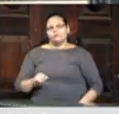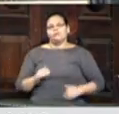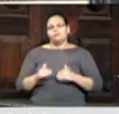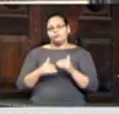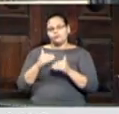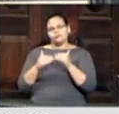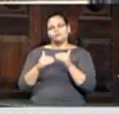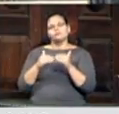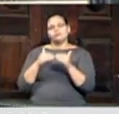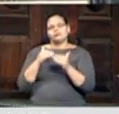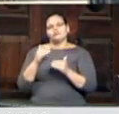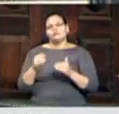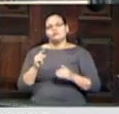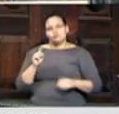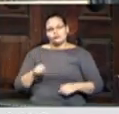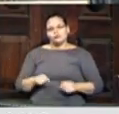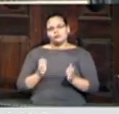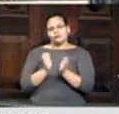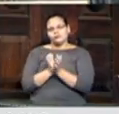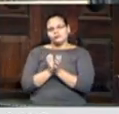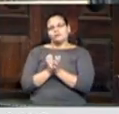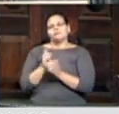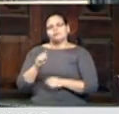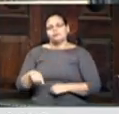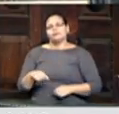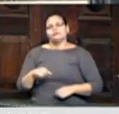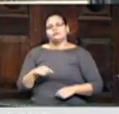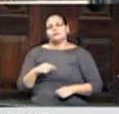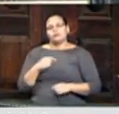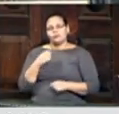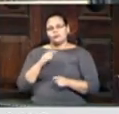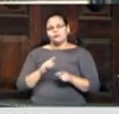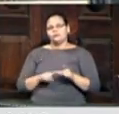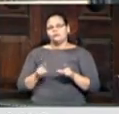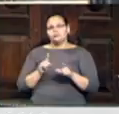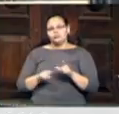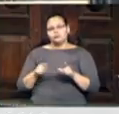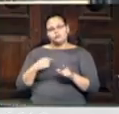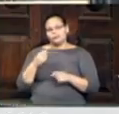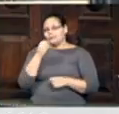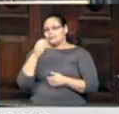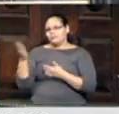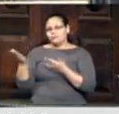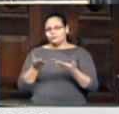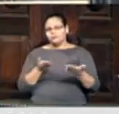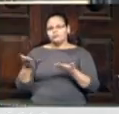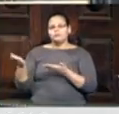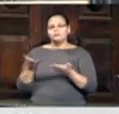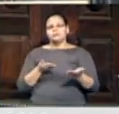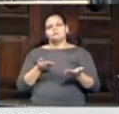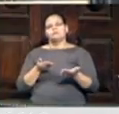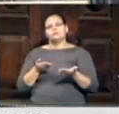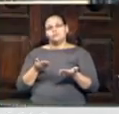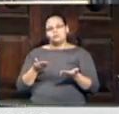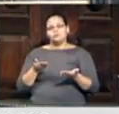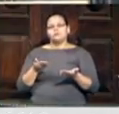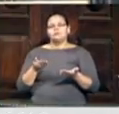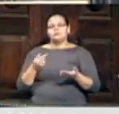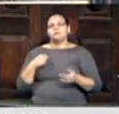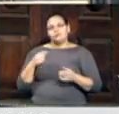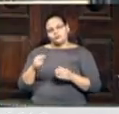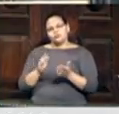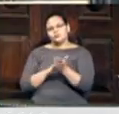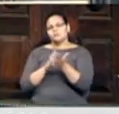nossa querida Academia Carioca de Letras. Sejam bem-vindos a esta casa e que